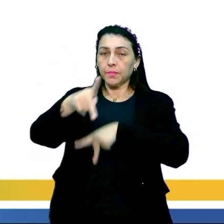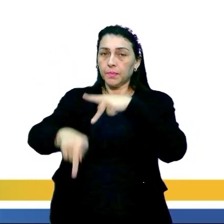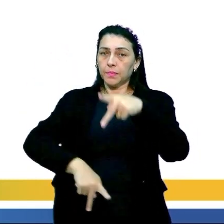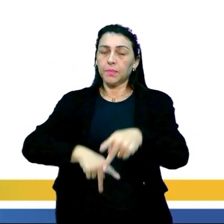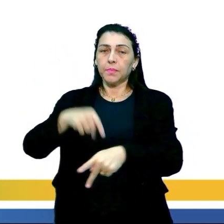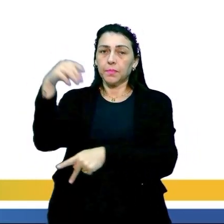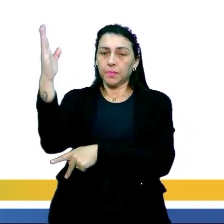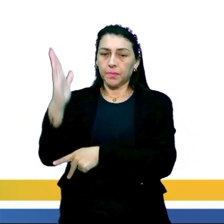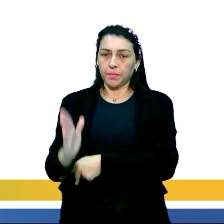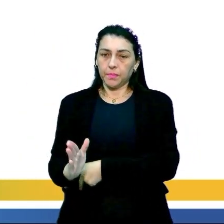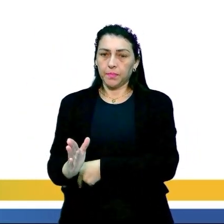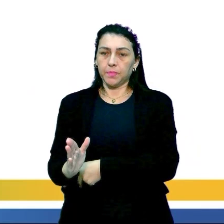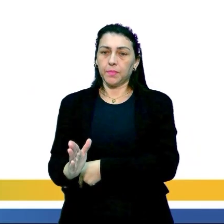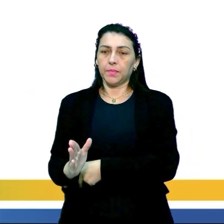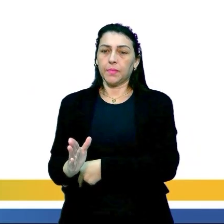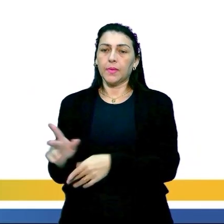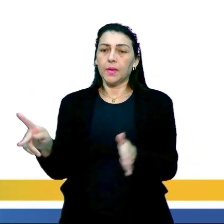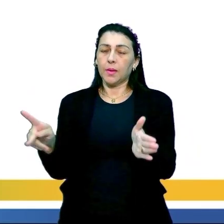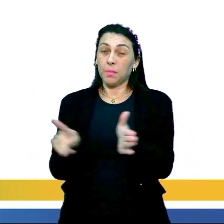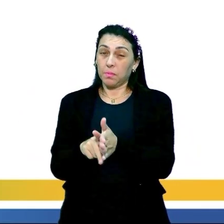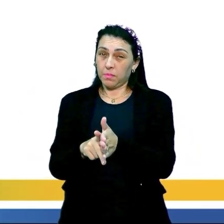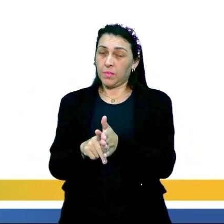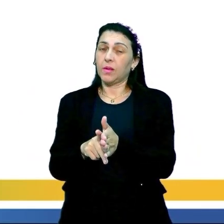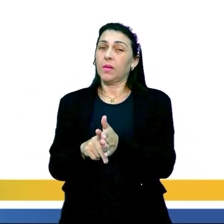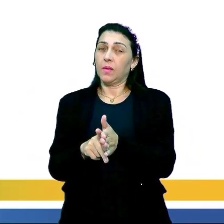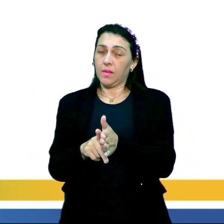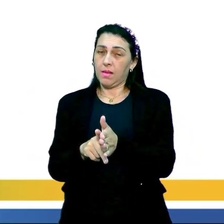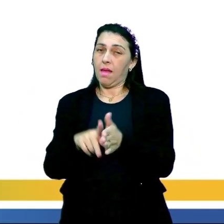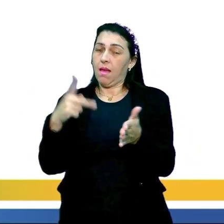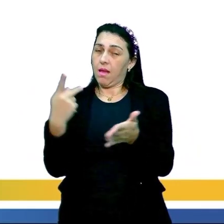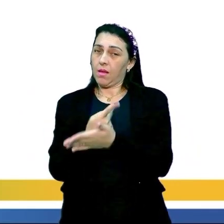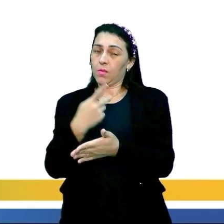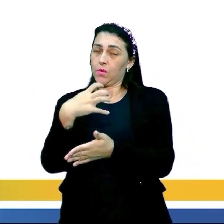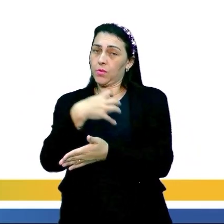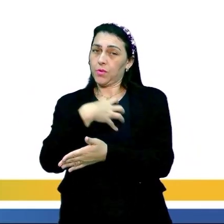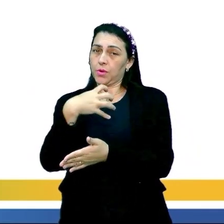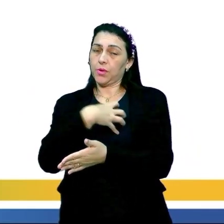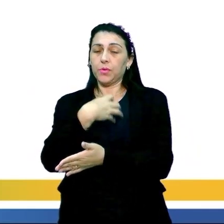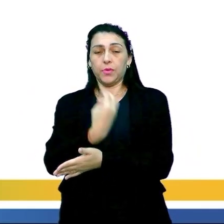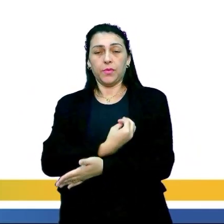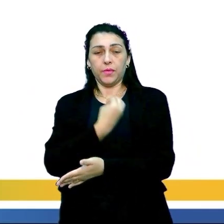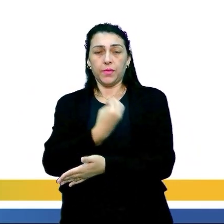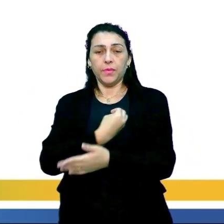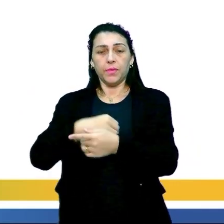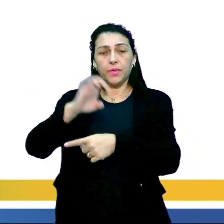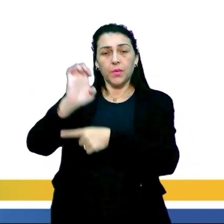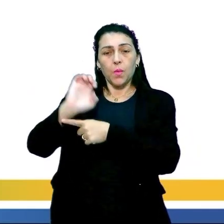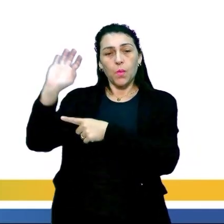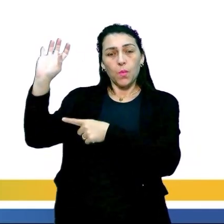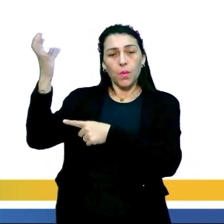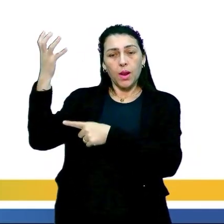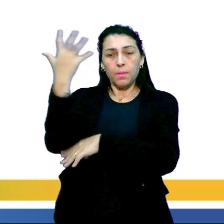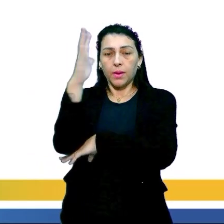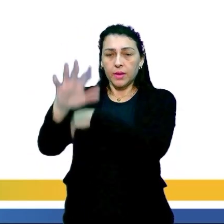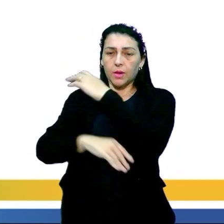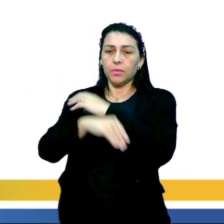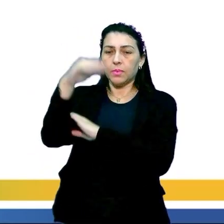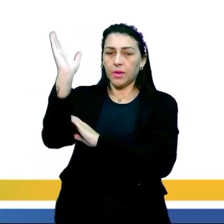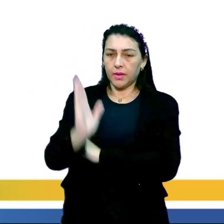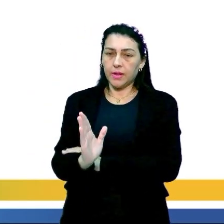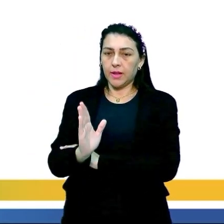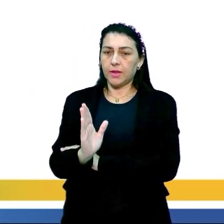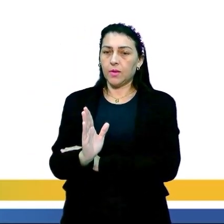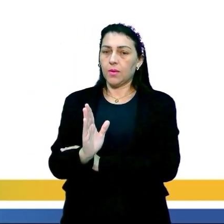povo do Brasil é hostil às suas próprias formas de convívio. E letra E, o clima e a paisagem